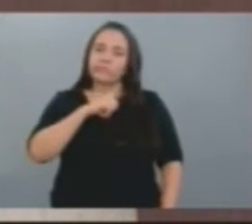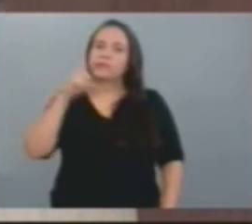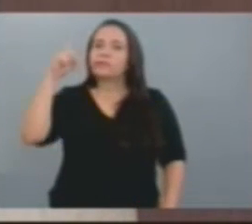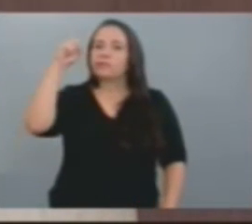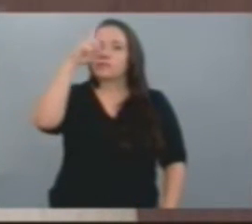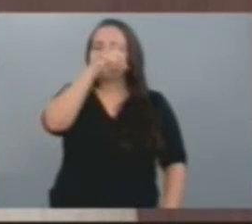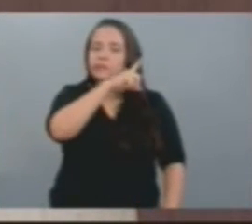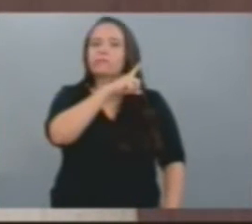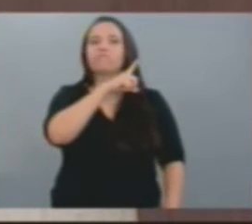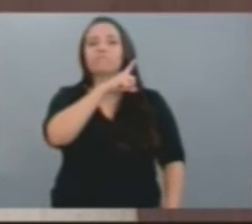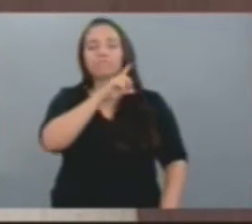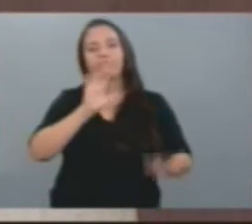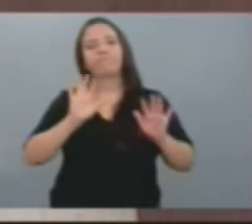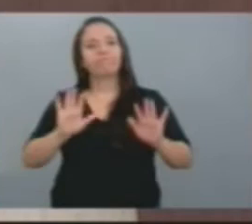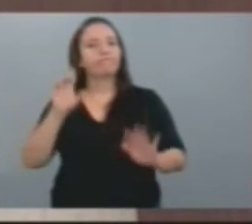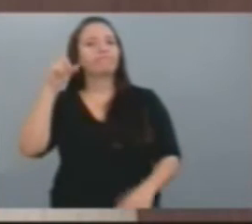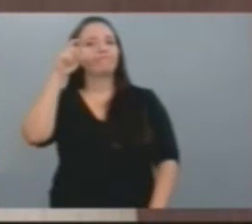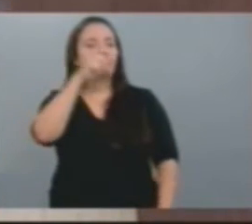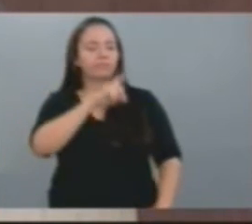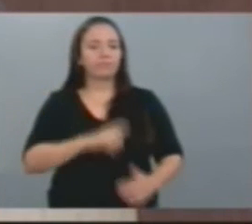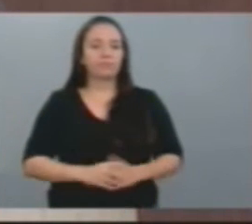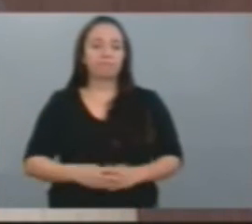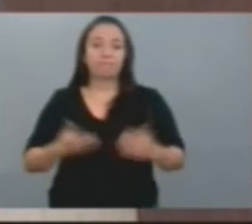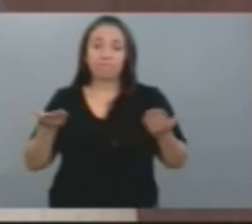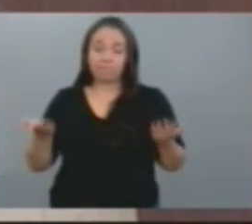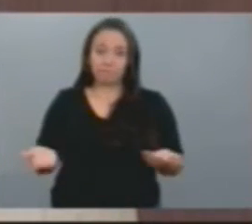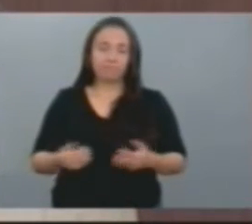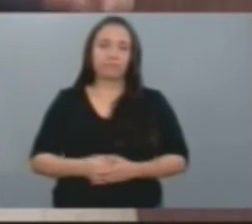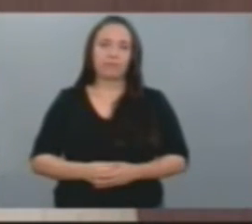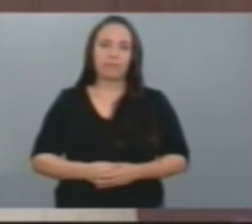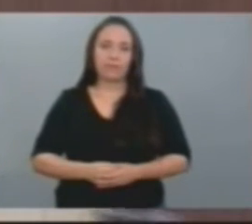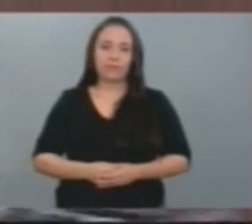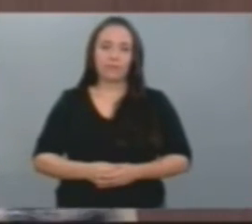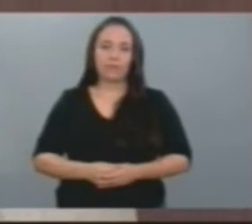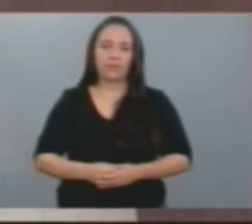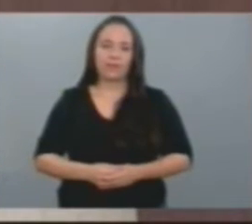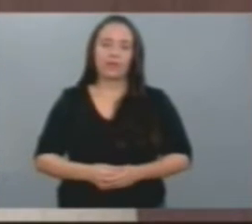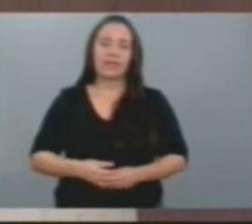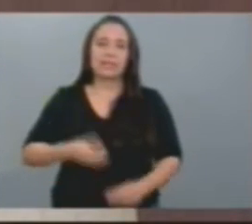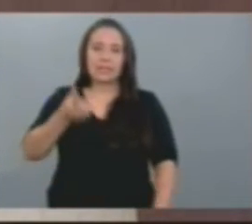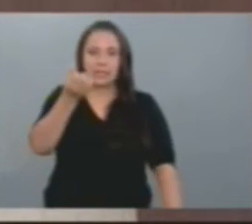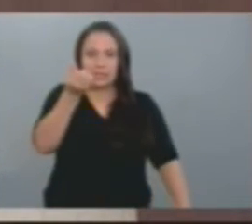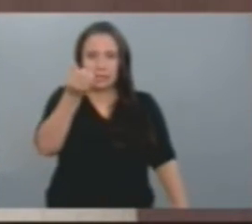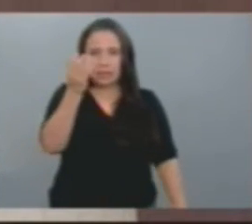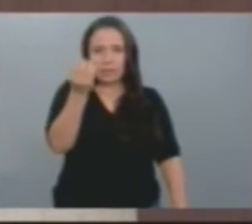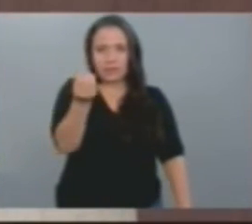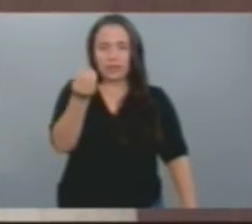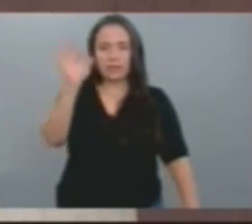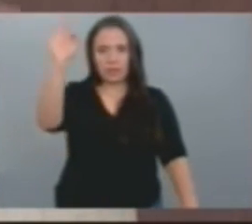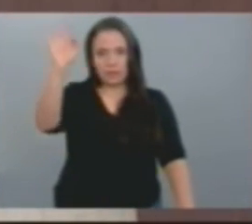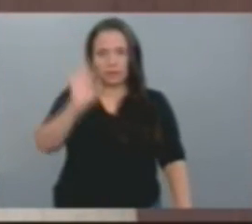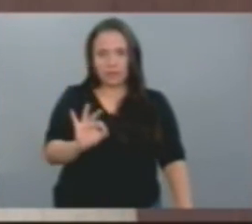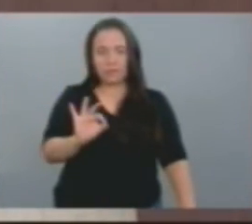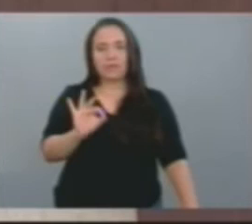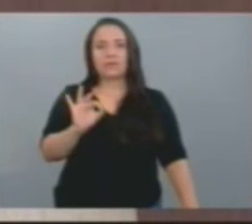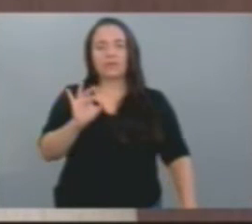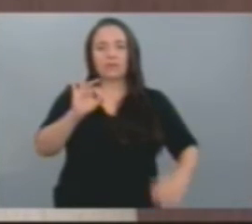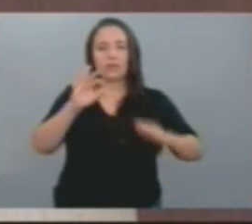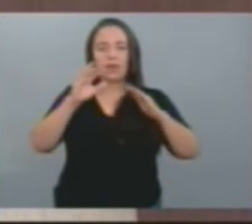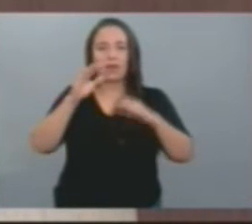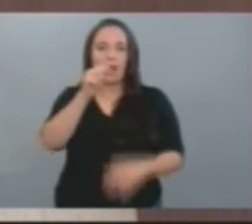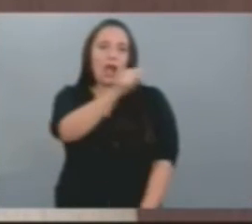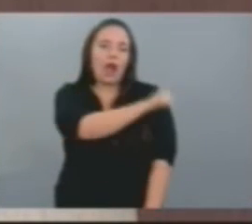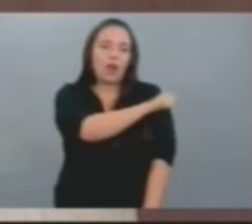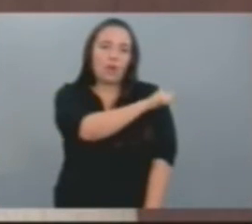e muito crítico. Portanto, mais da metade, quase 60% dos estudantes